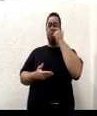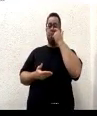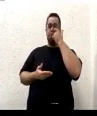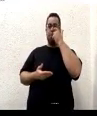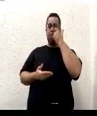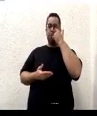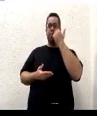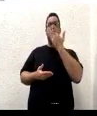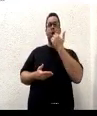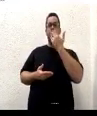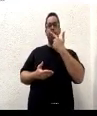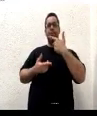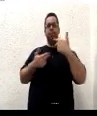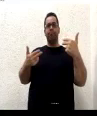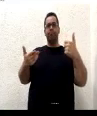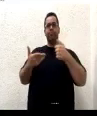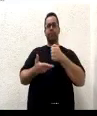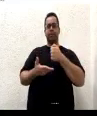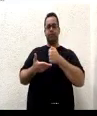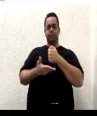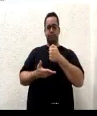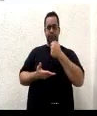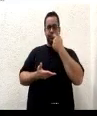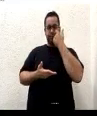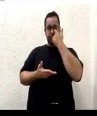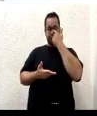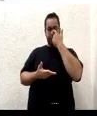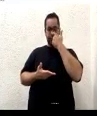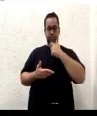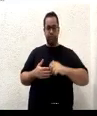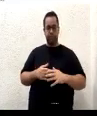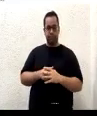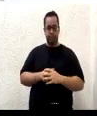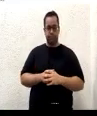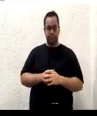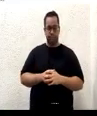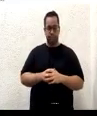E as cidades da região aí já estão corrigindo a cesta básica nós.